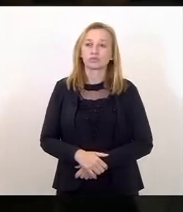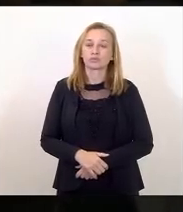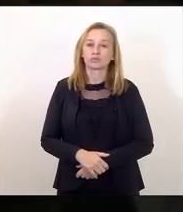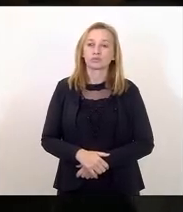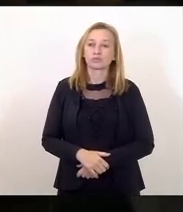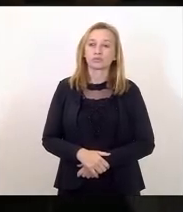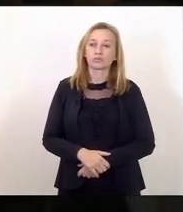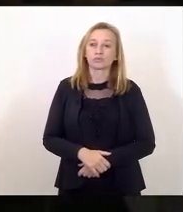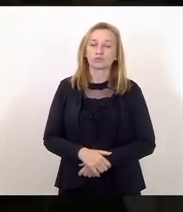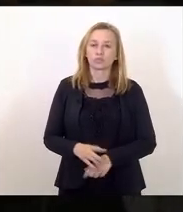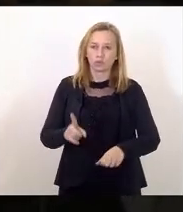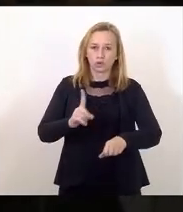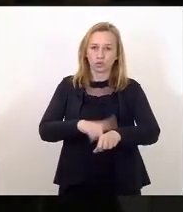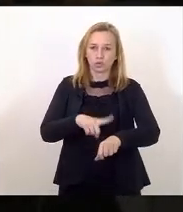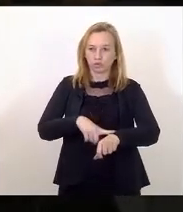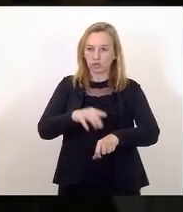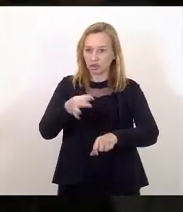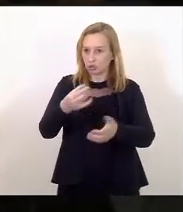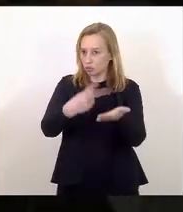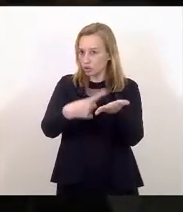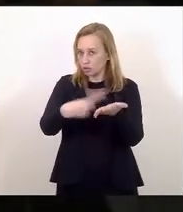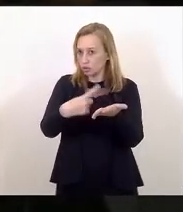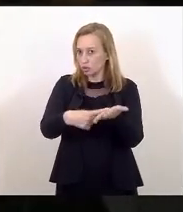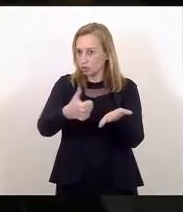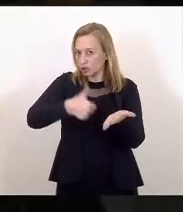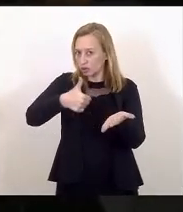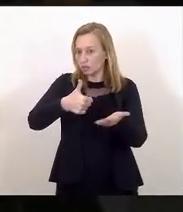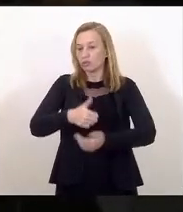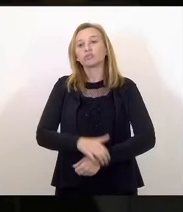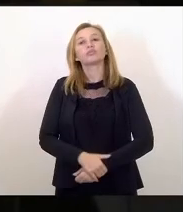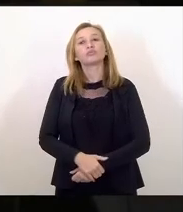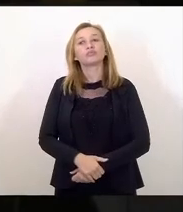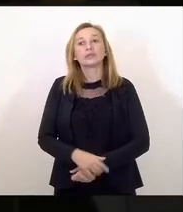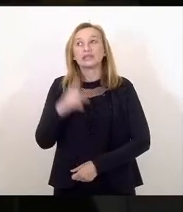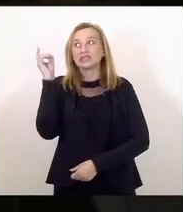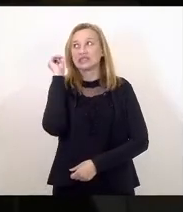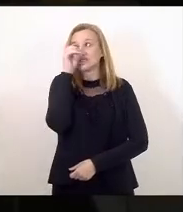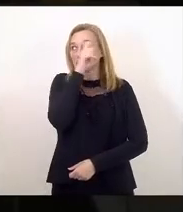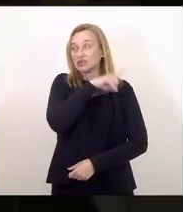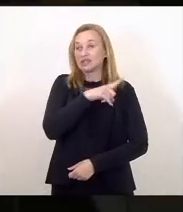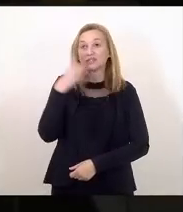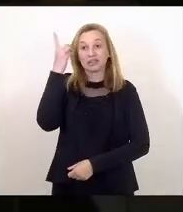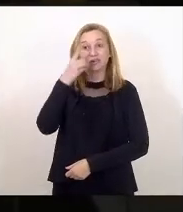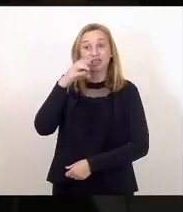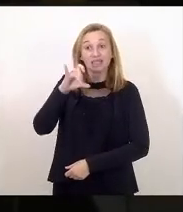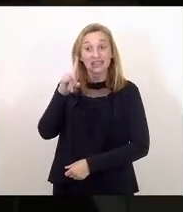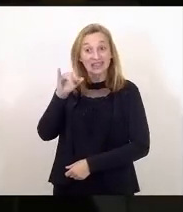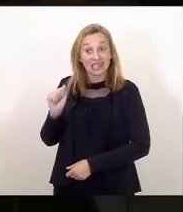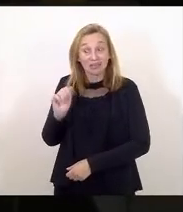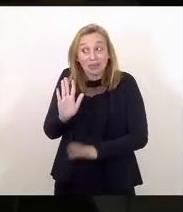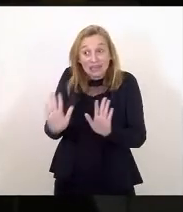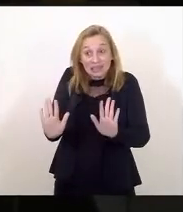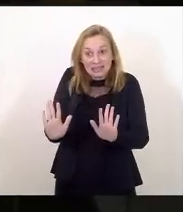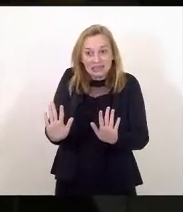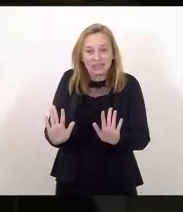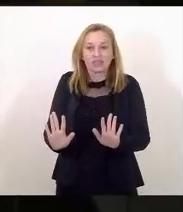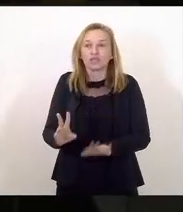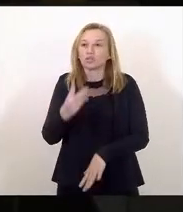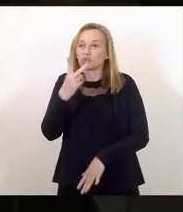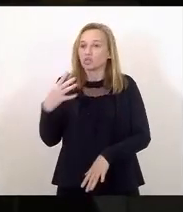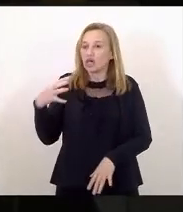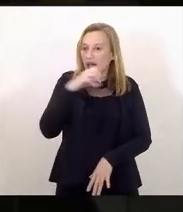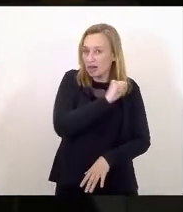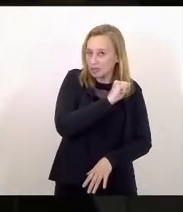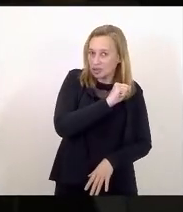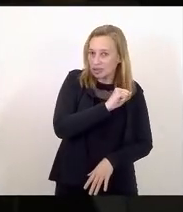dentro do tempo pactuado, em primeiro lugar, difícil, não deputada Sérgio Jordão, mas a tem que se exercitar, duas rápidas